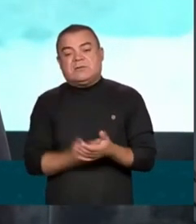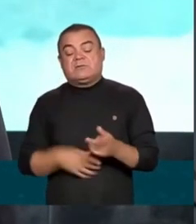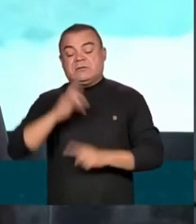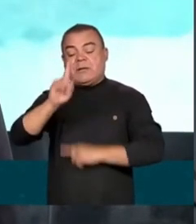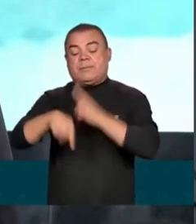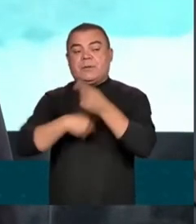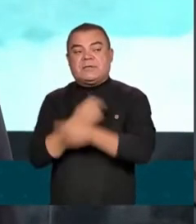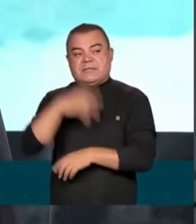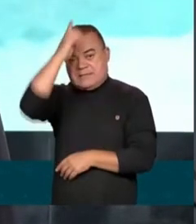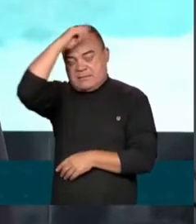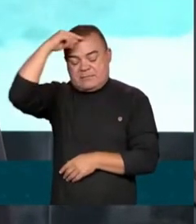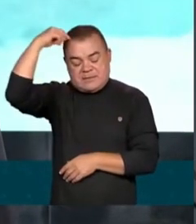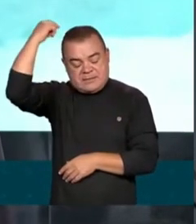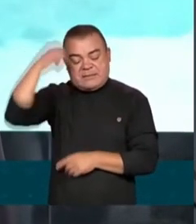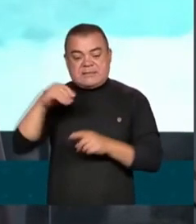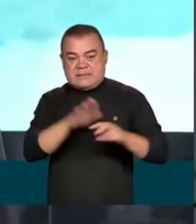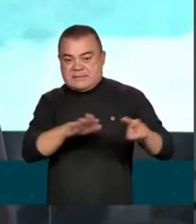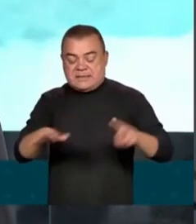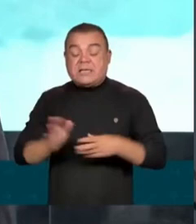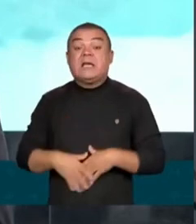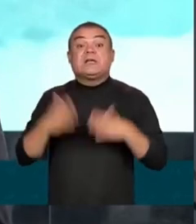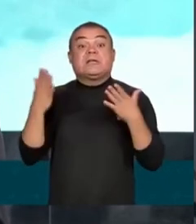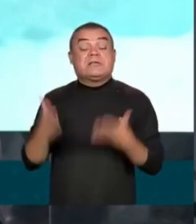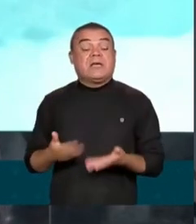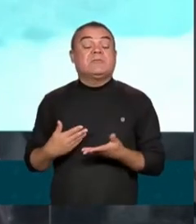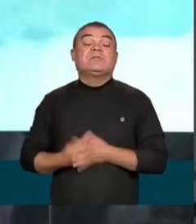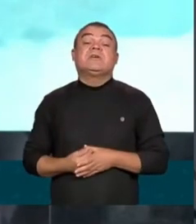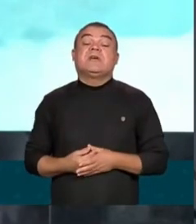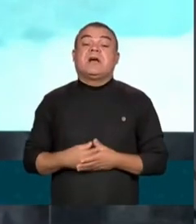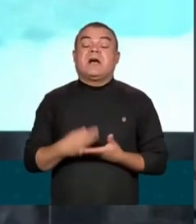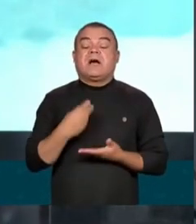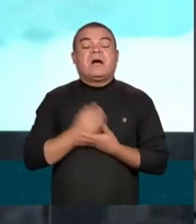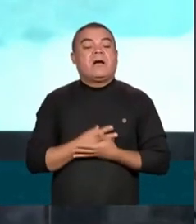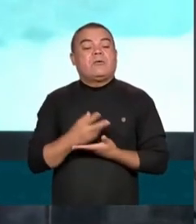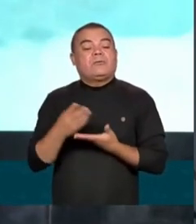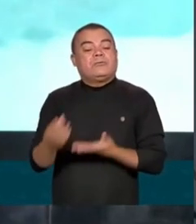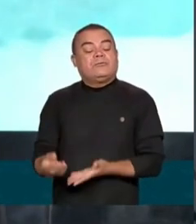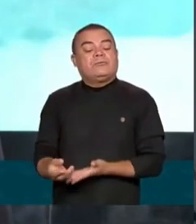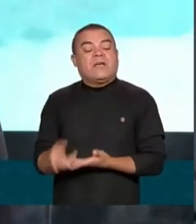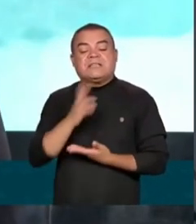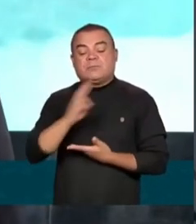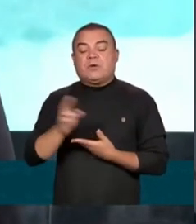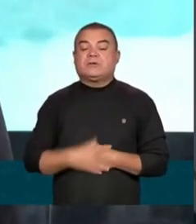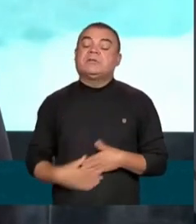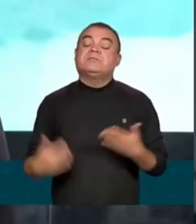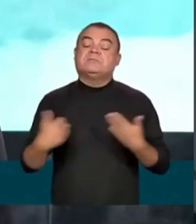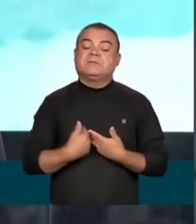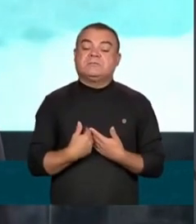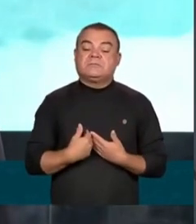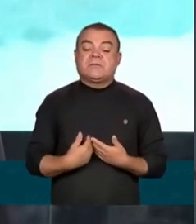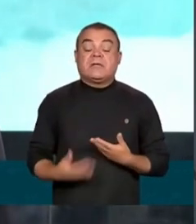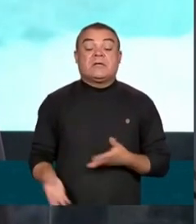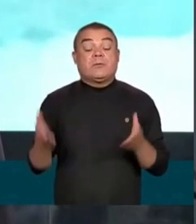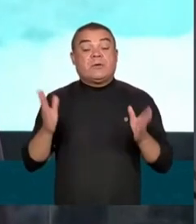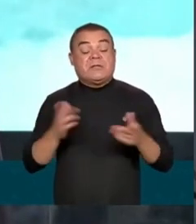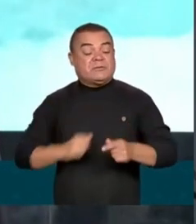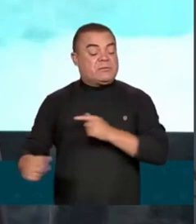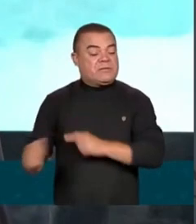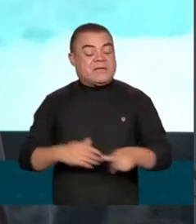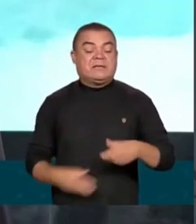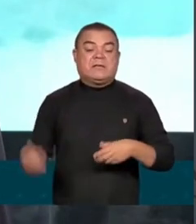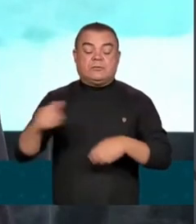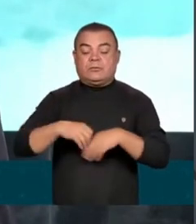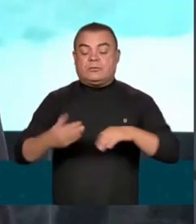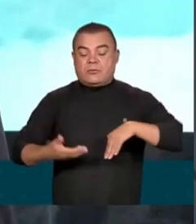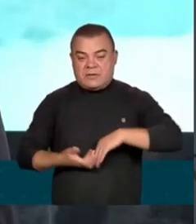já tem a definição do relator pela câmara que a gente possa iniciar toda a tramitação dentro do congresso nacional do novo Marco fiscal